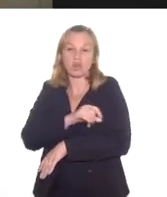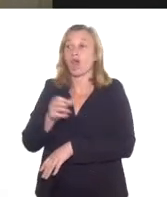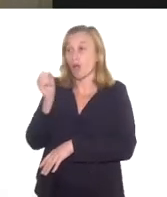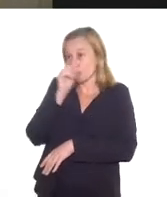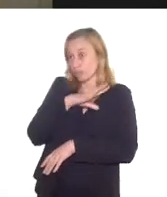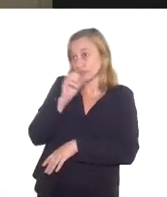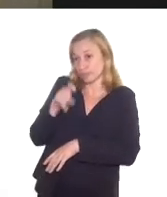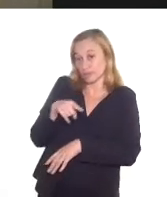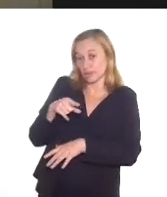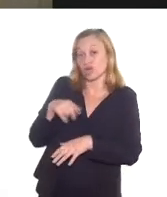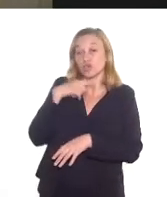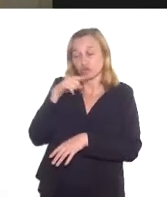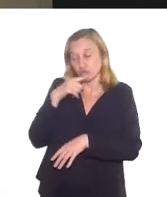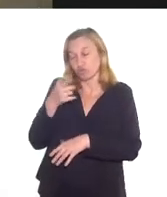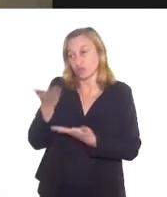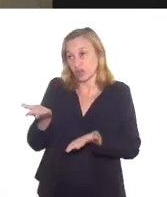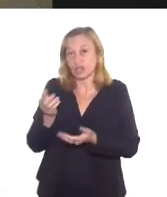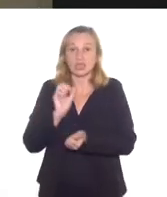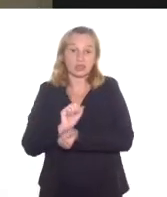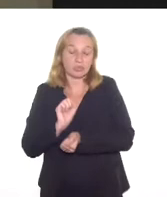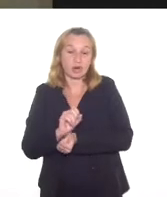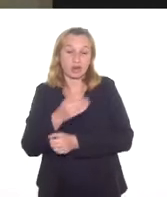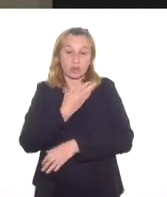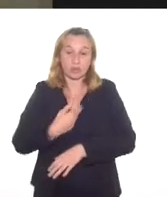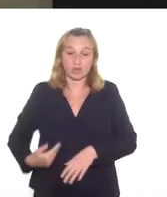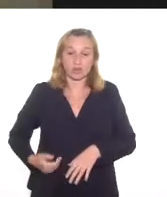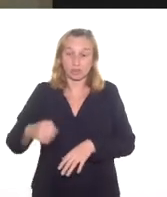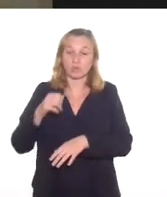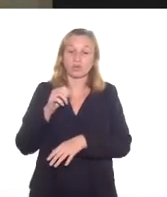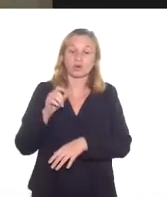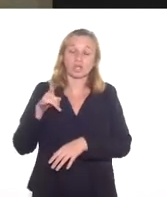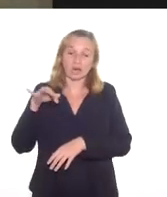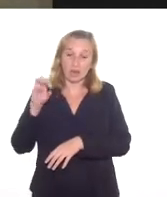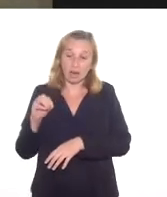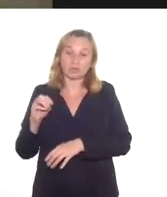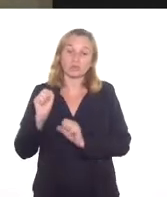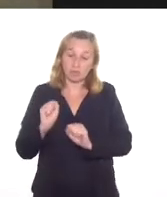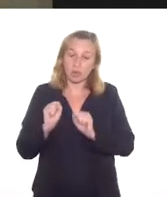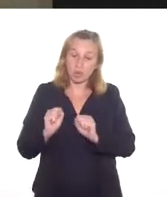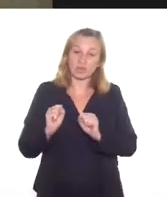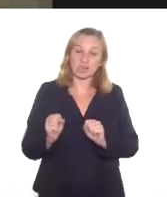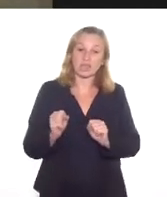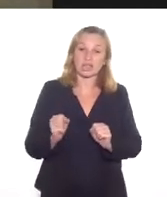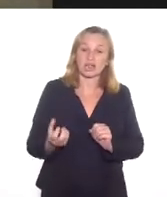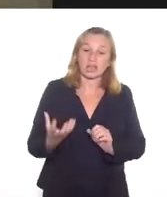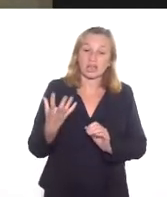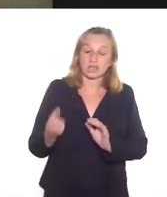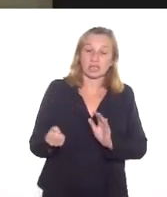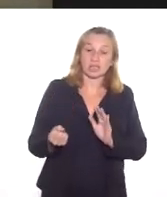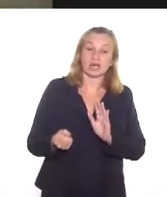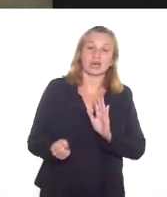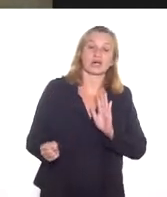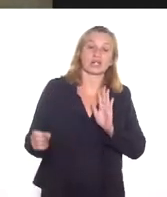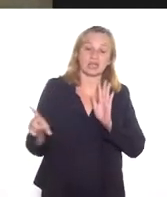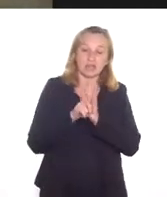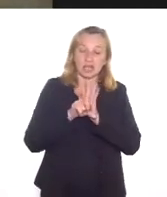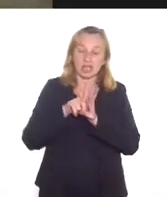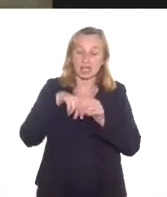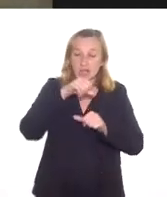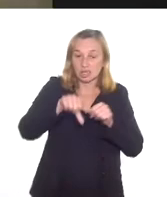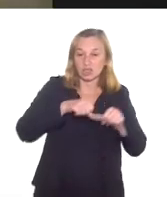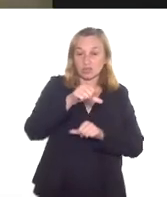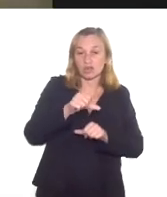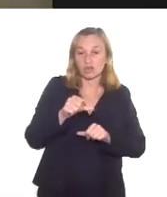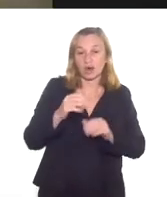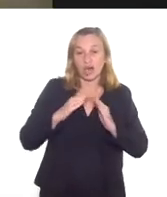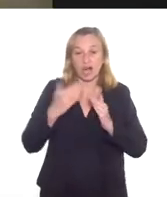sem dúvida nenhuma, a gente espera que o governador Cláudio Castro possa sancionar essa lei e transformar a escola Doutor